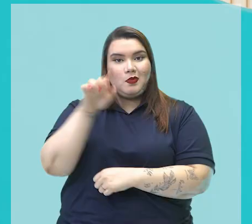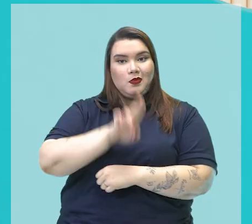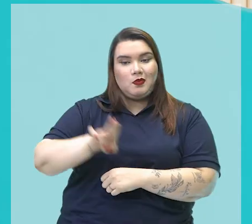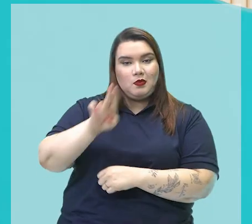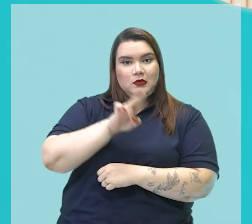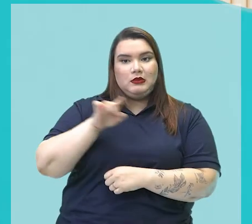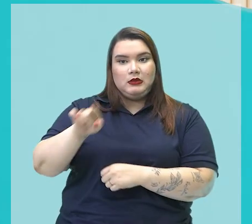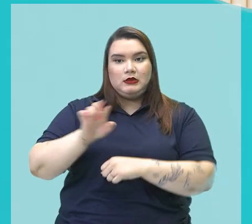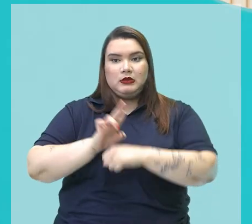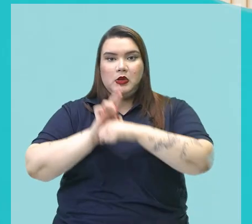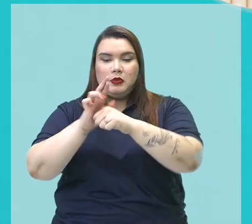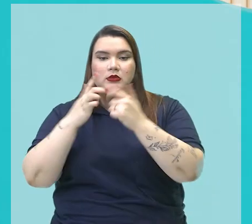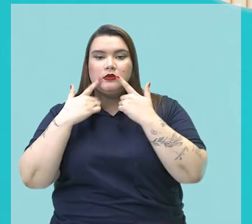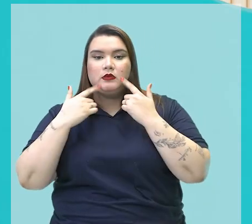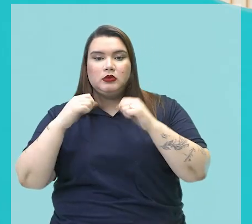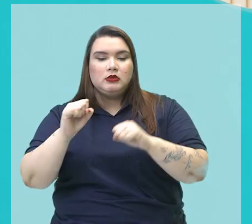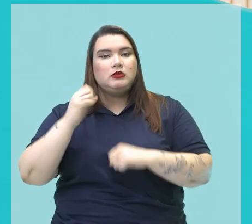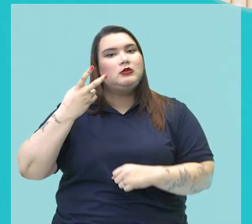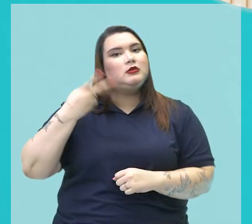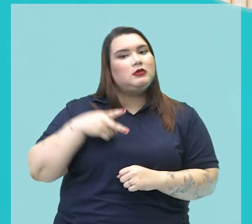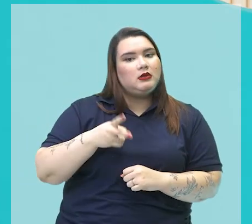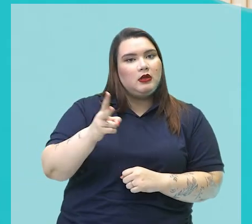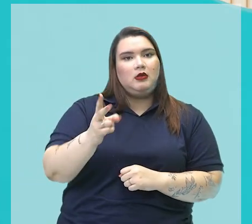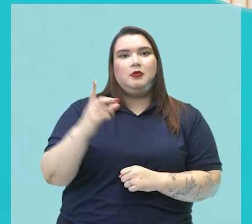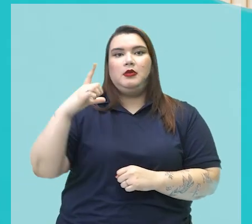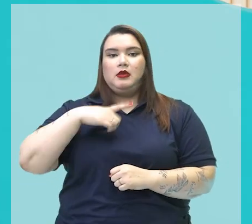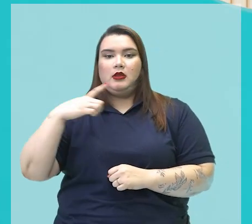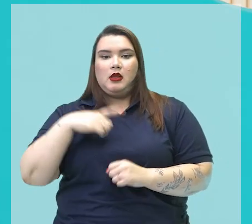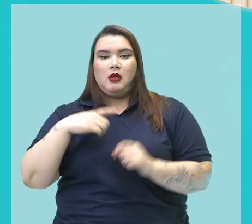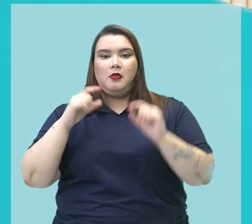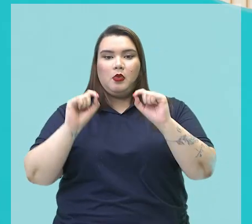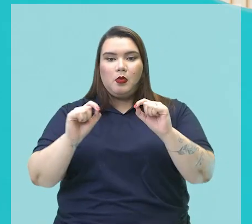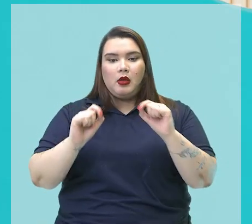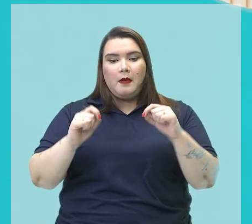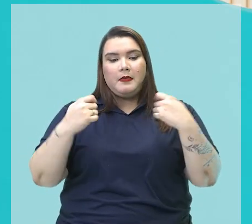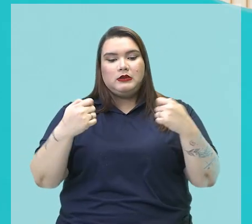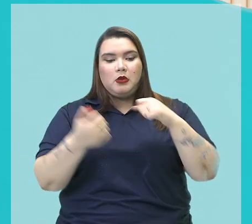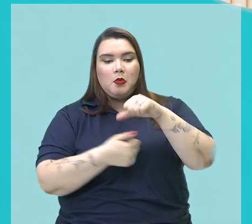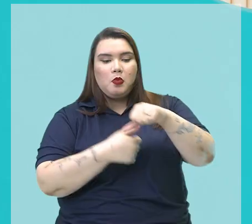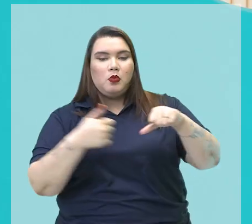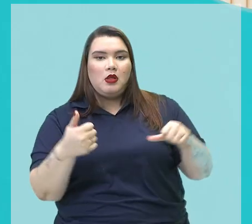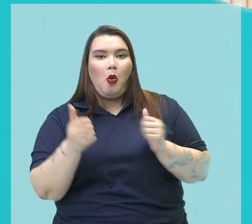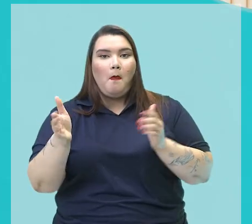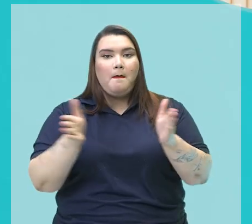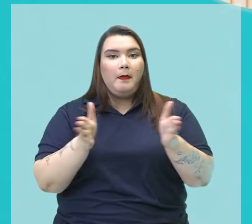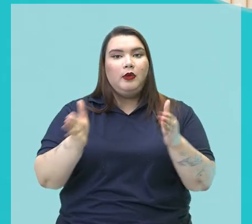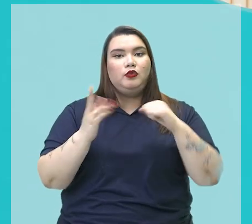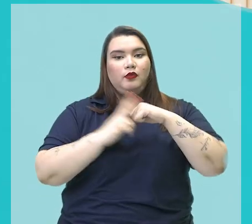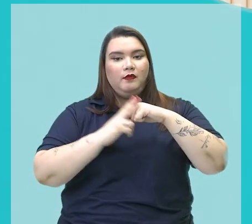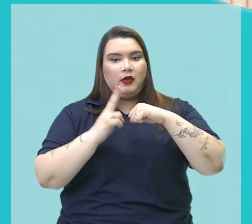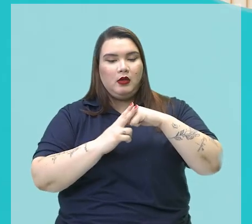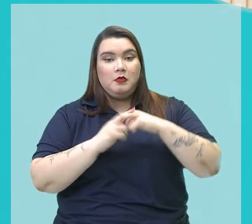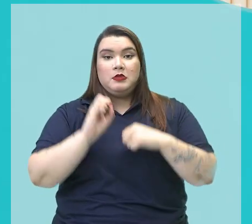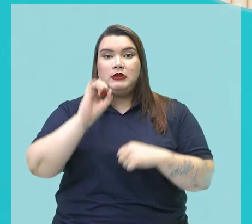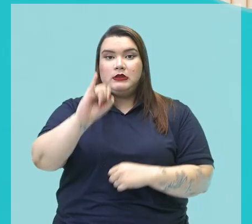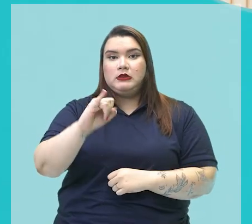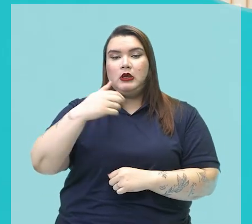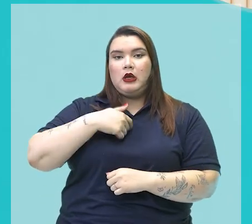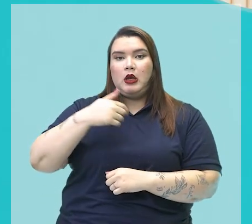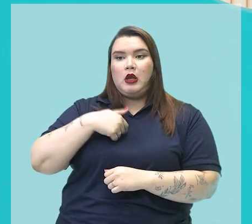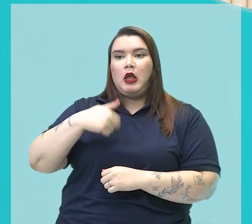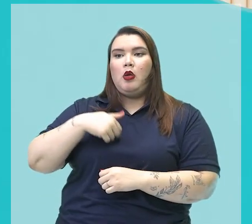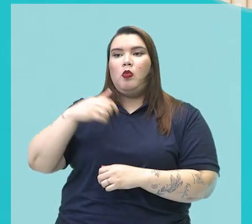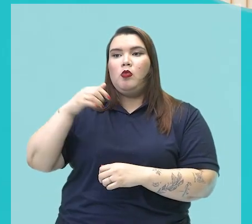há sempre, né, na mais das vezes, o recuo em relação ao tempo verbal. Se eu, né, estou falando de um